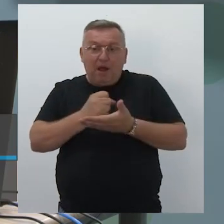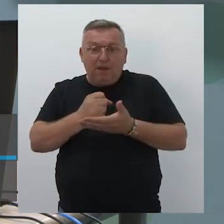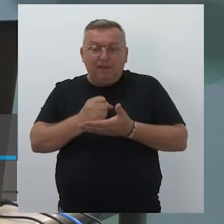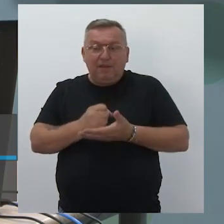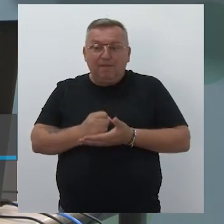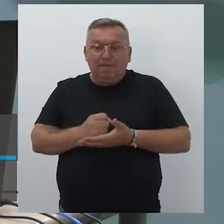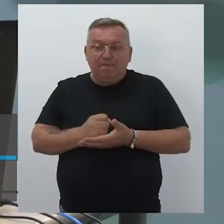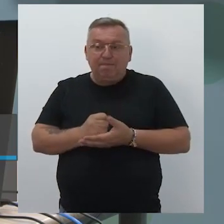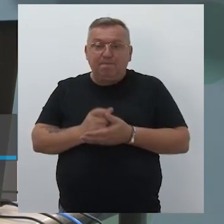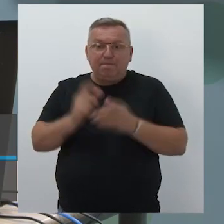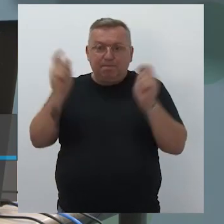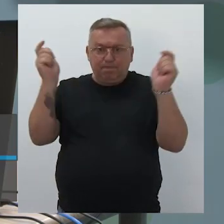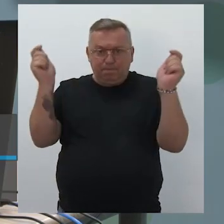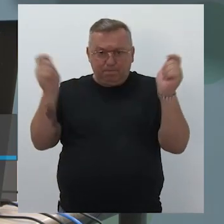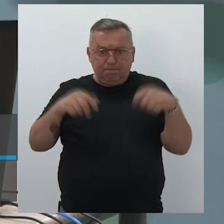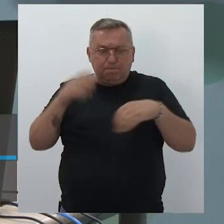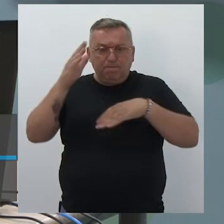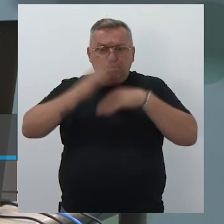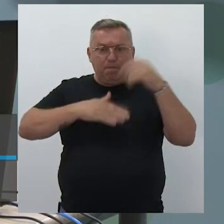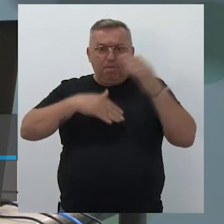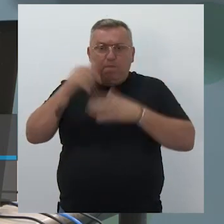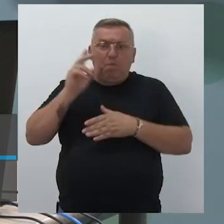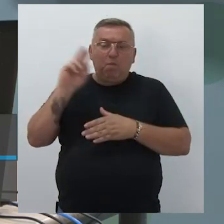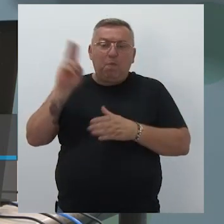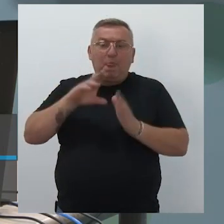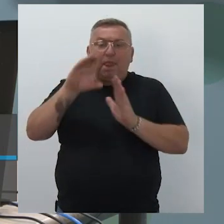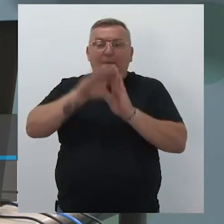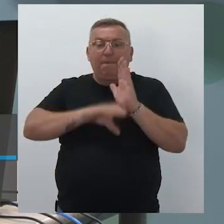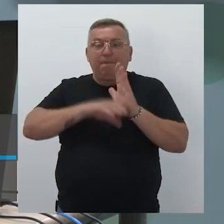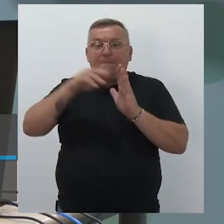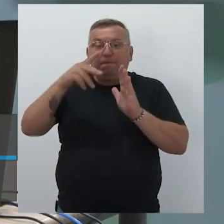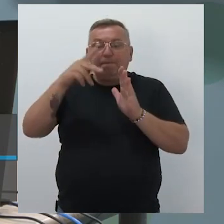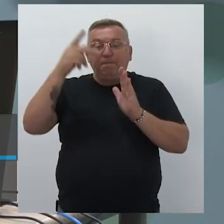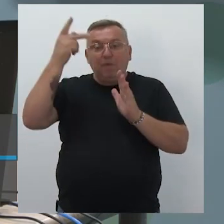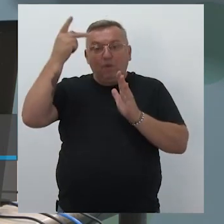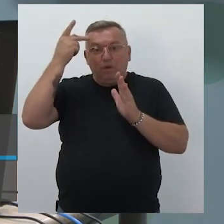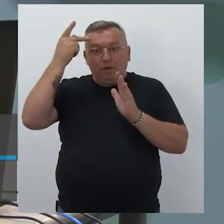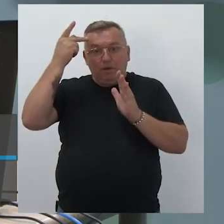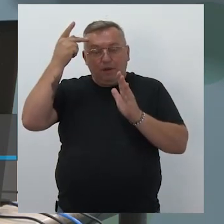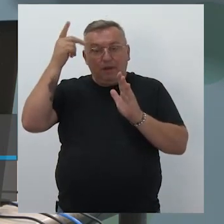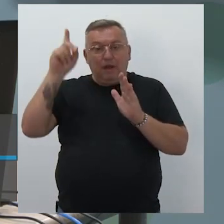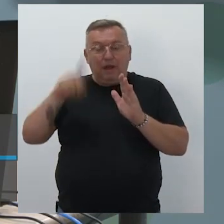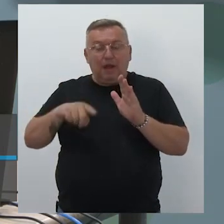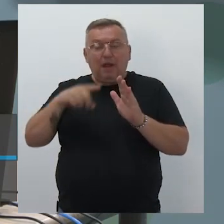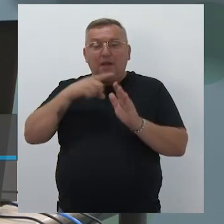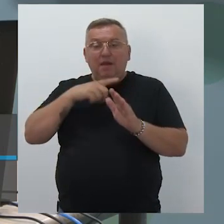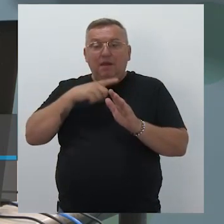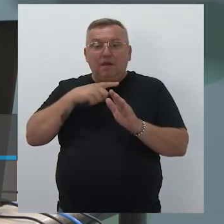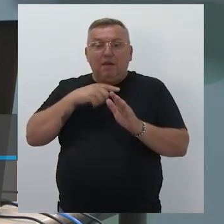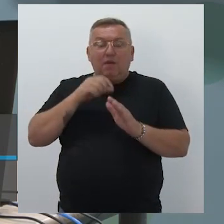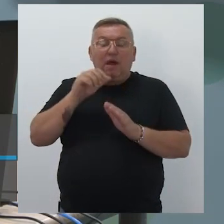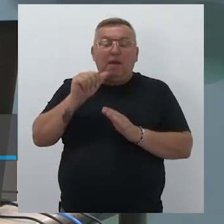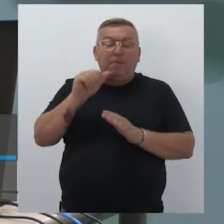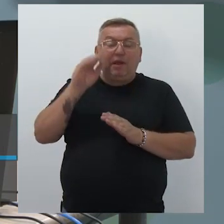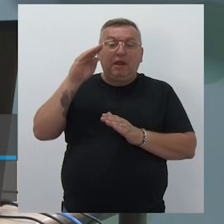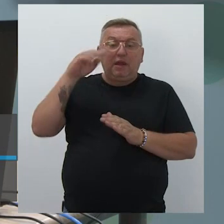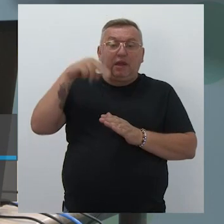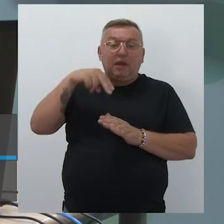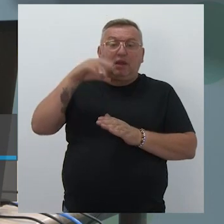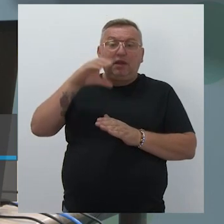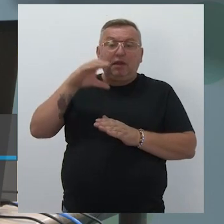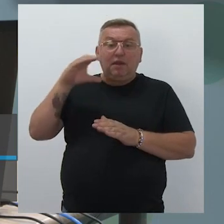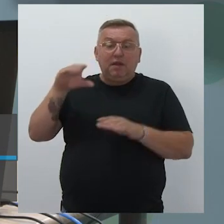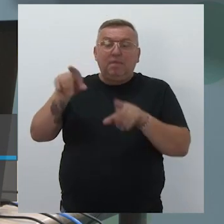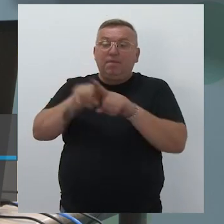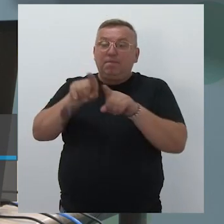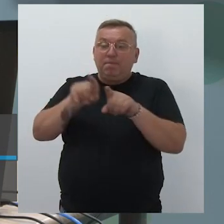as competências e habilidades que vocês veem no currículo paulista são as competências e habilidades que estão na BNCC. E os